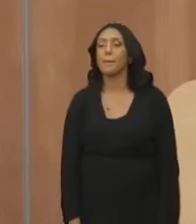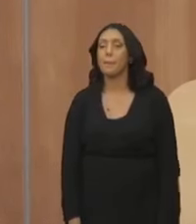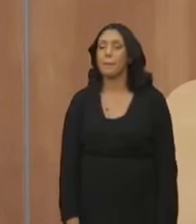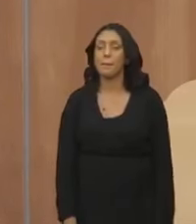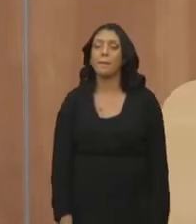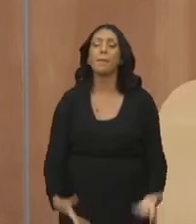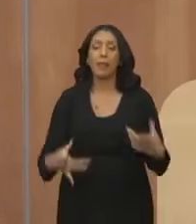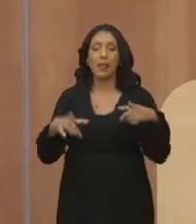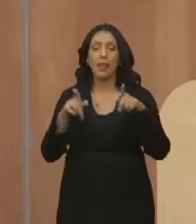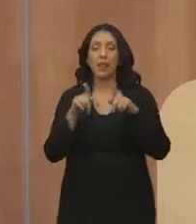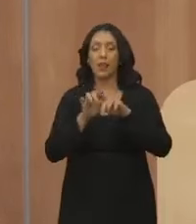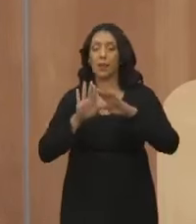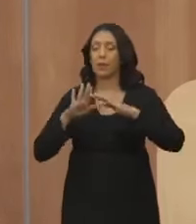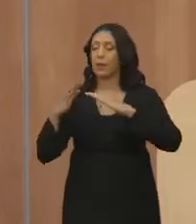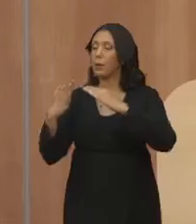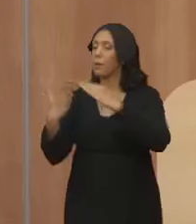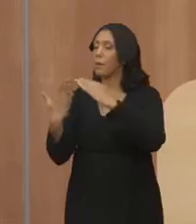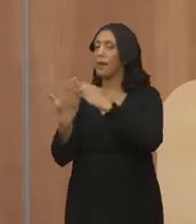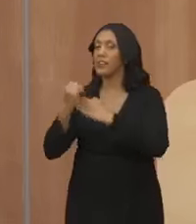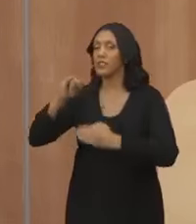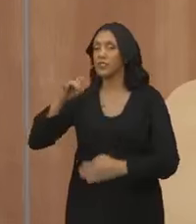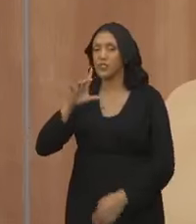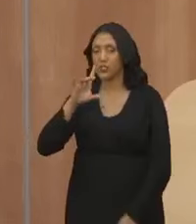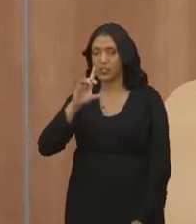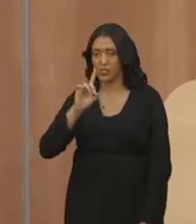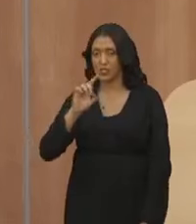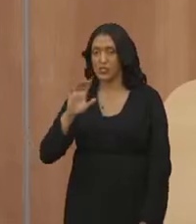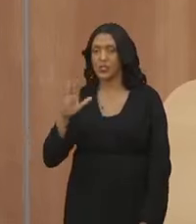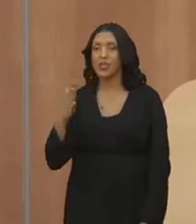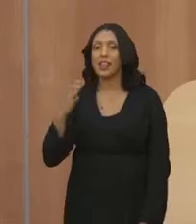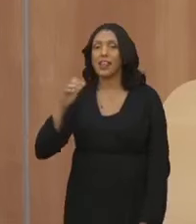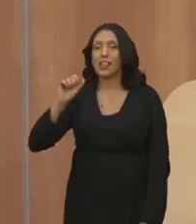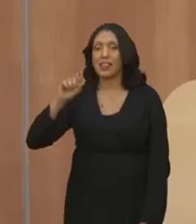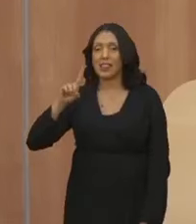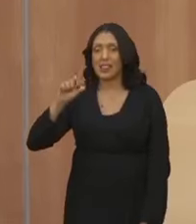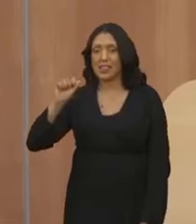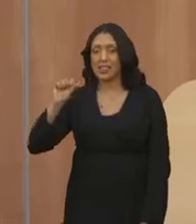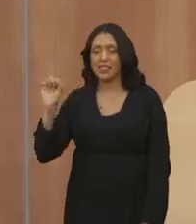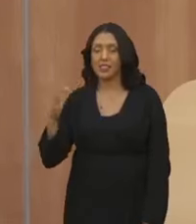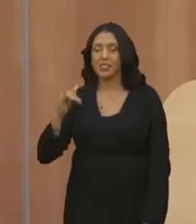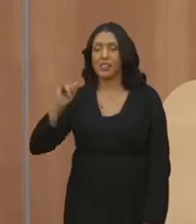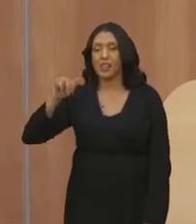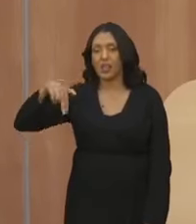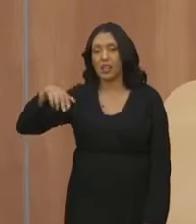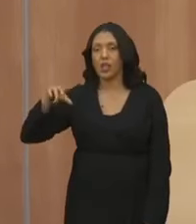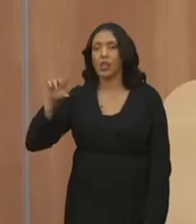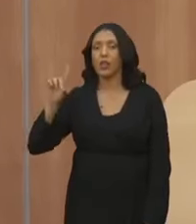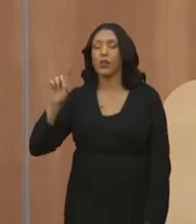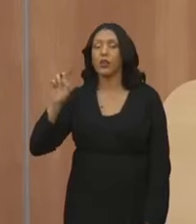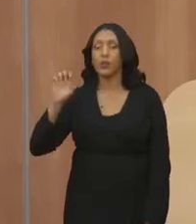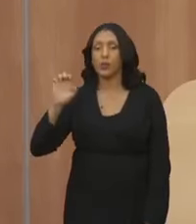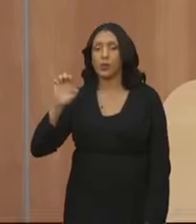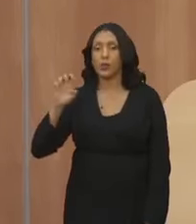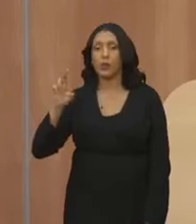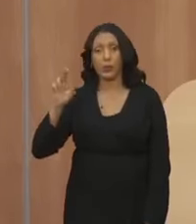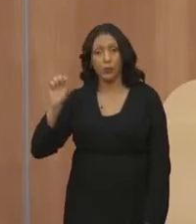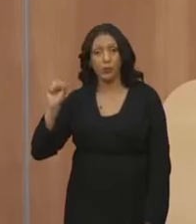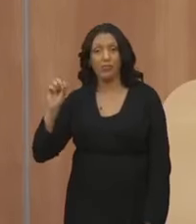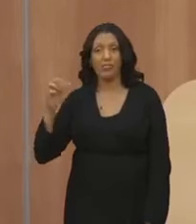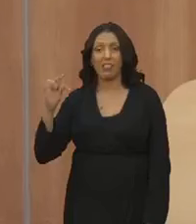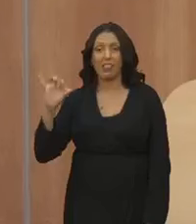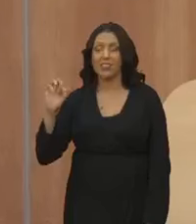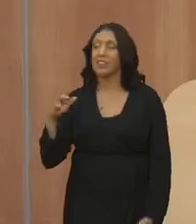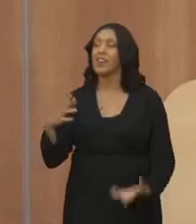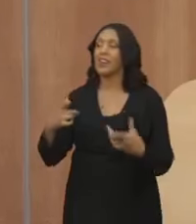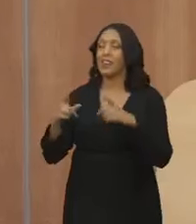Jardim das Indústrias até a região do bairro Rio Comprido, Santa Paula, e todos